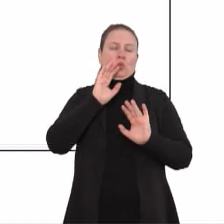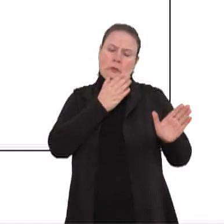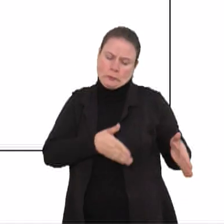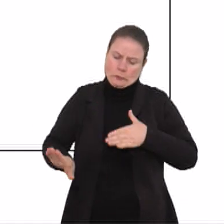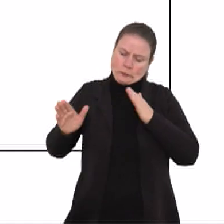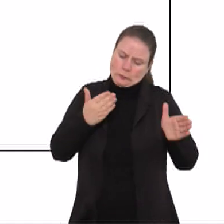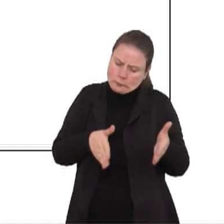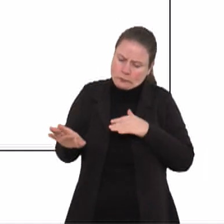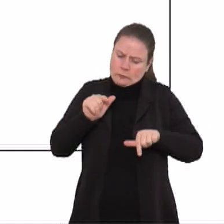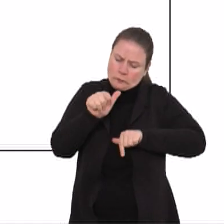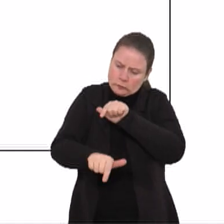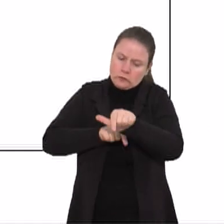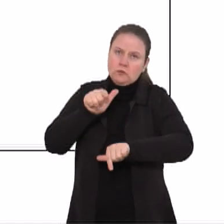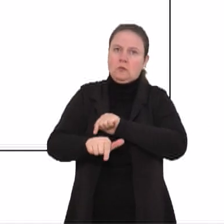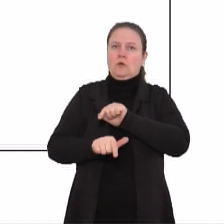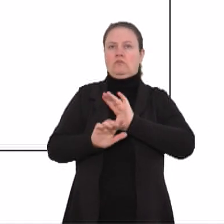exploração.